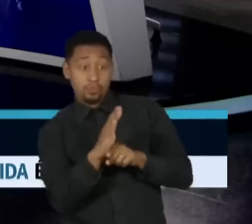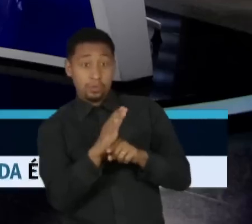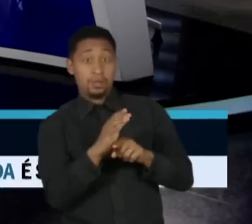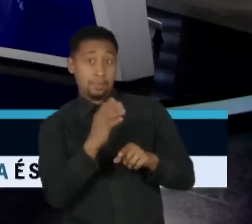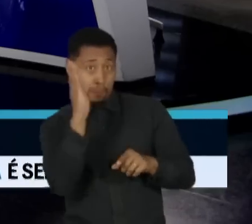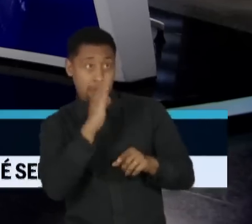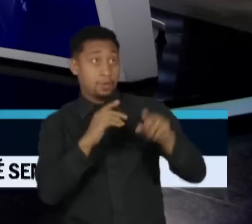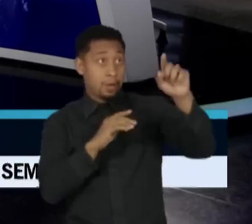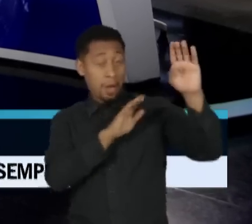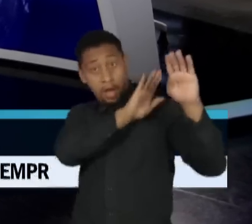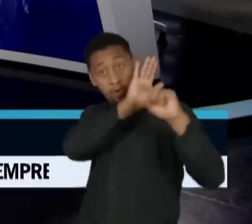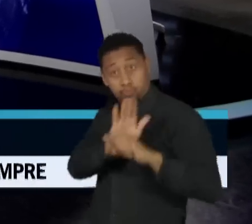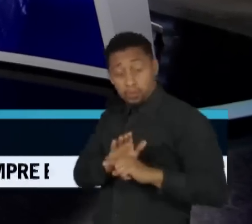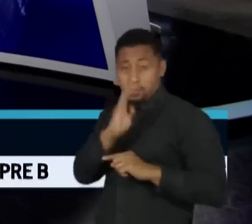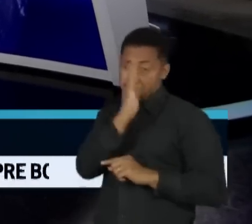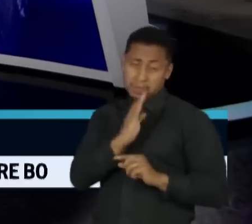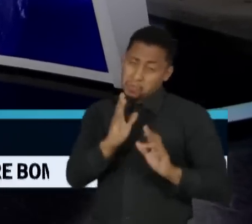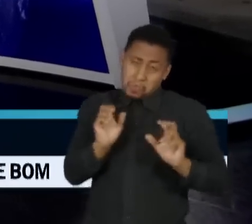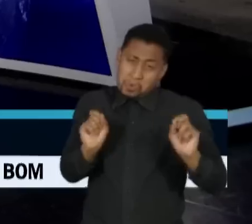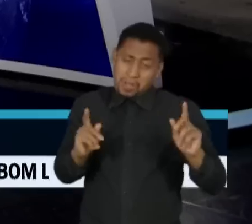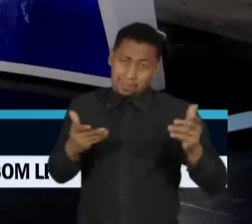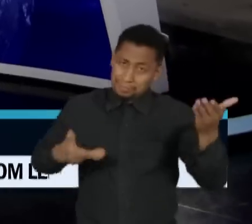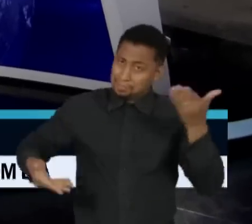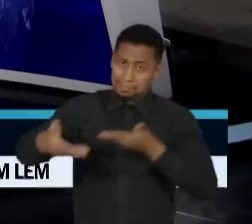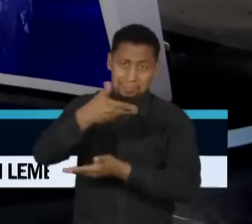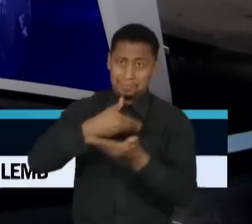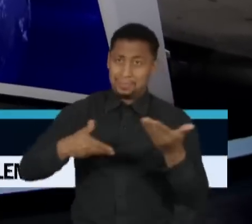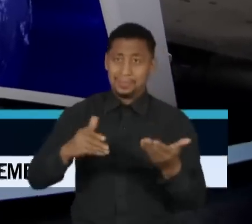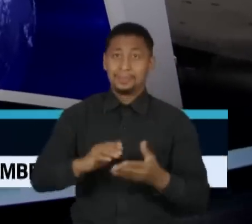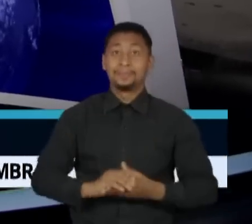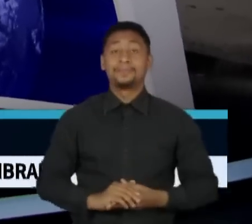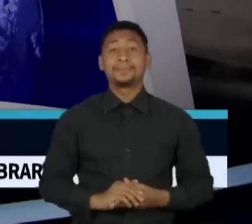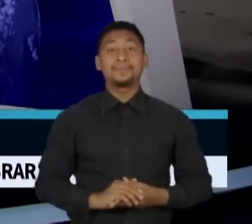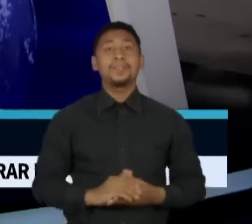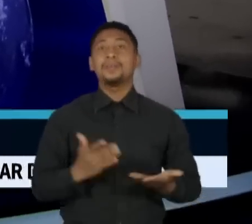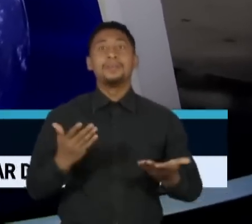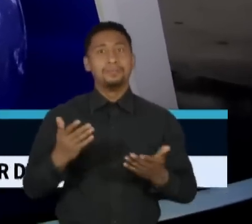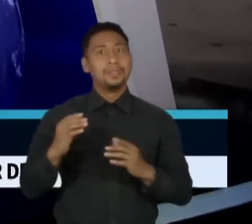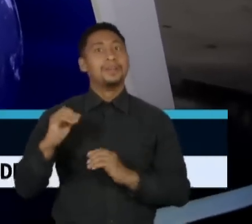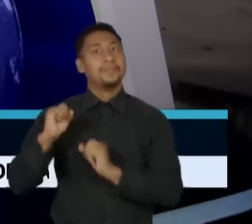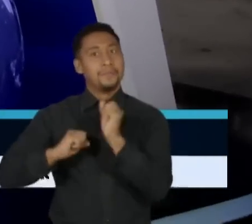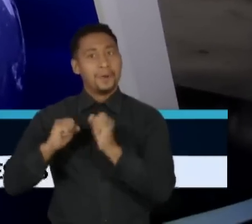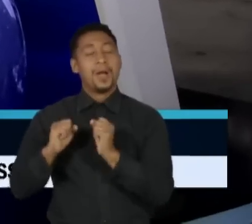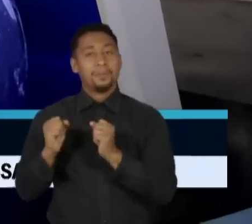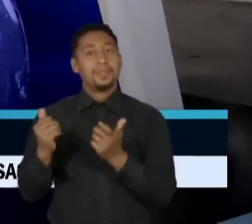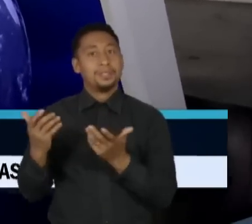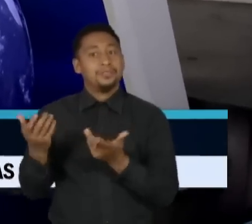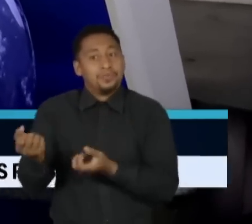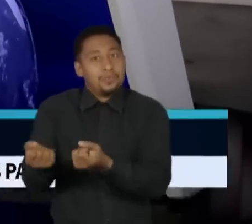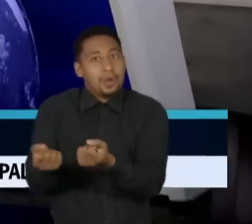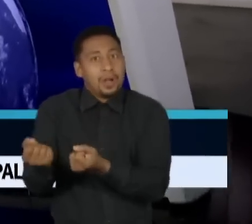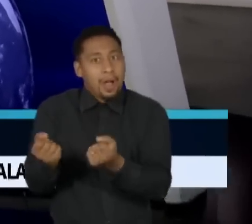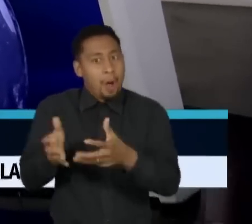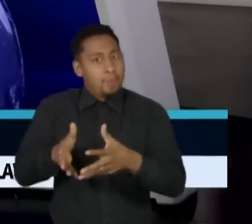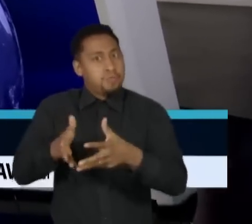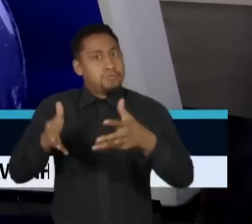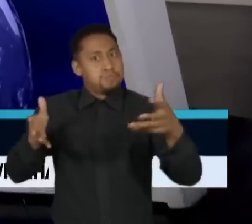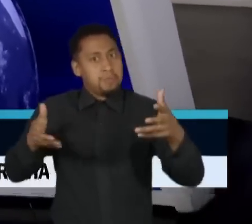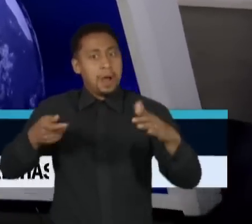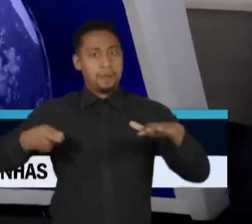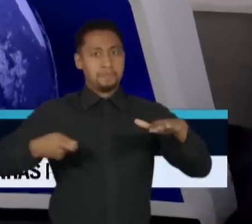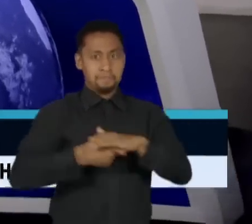também. Cênis, o que representa na economia brasileira um investimento com uma montadora de carros, né, desse porte? O que